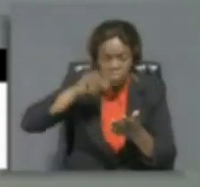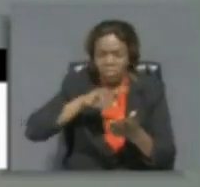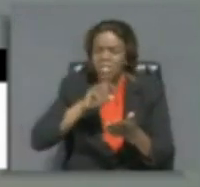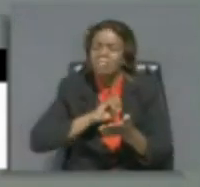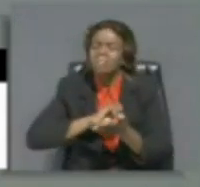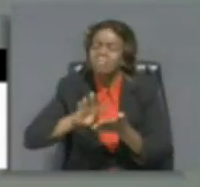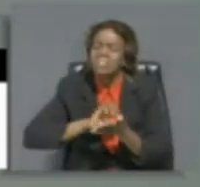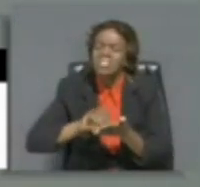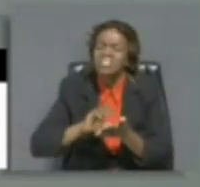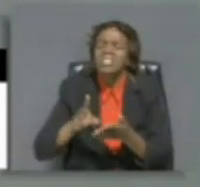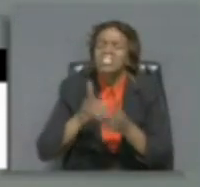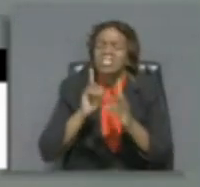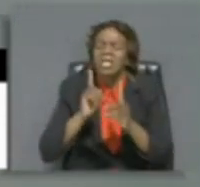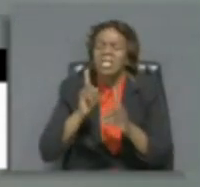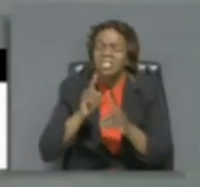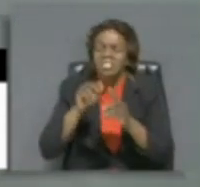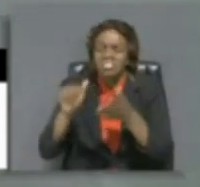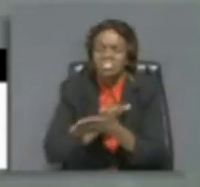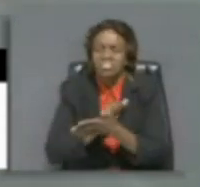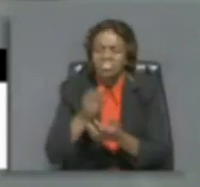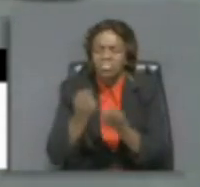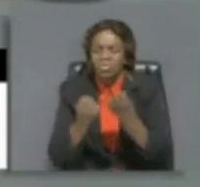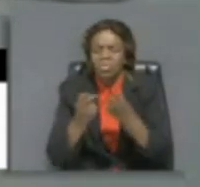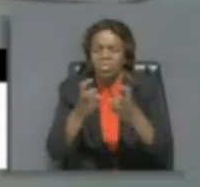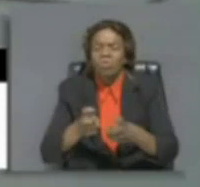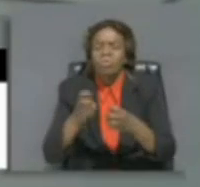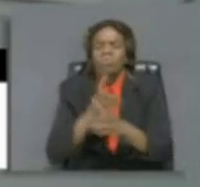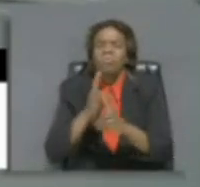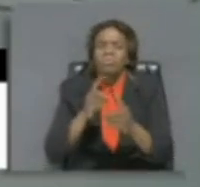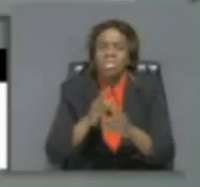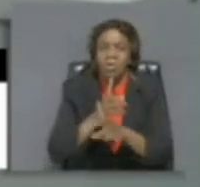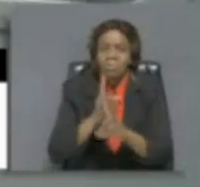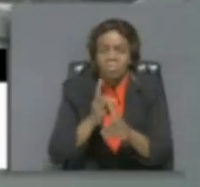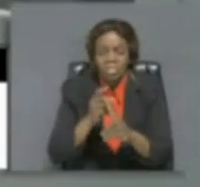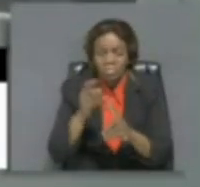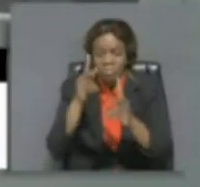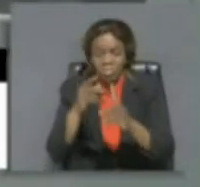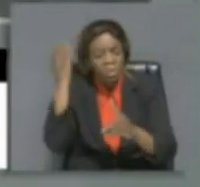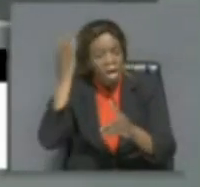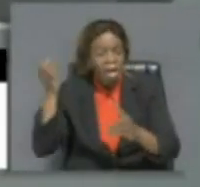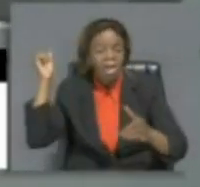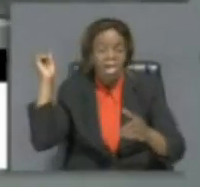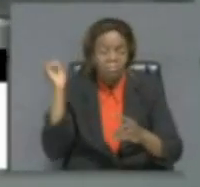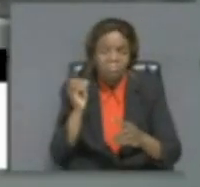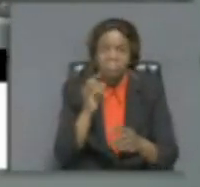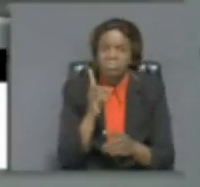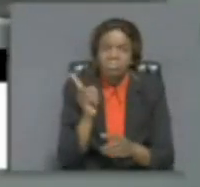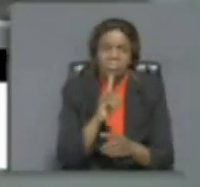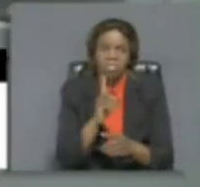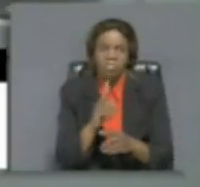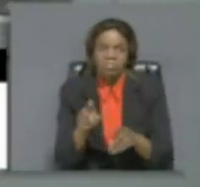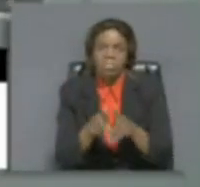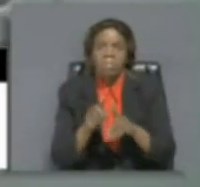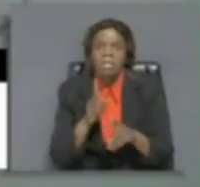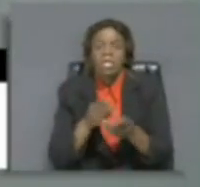comboios? Olha, a mensagem não só para os que apedrejam, infelizmente, mas também para aqueles que usam. Os utentes